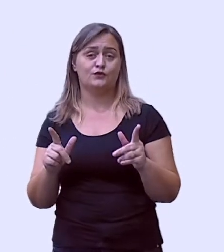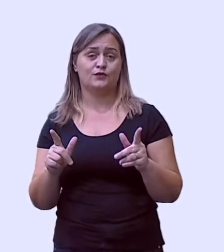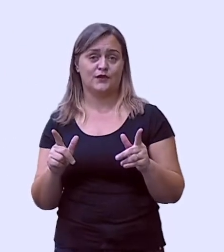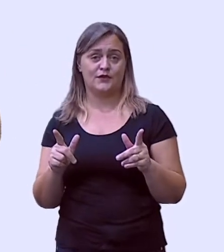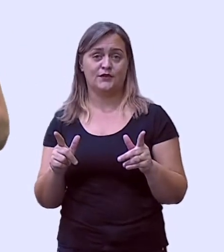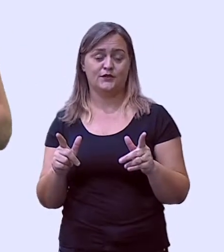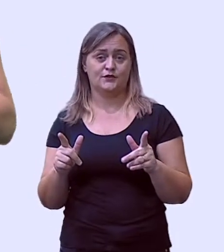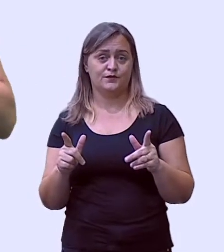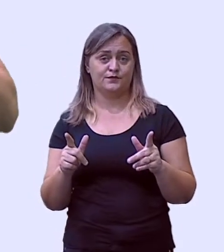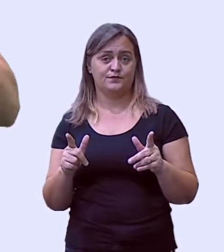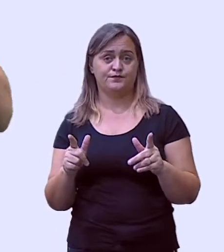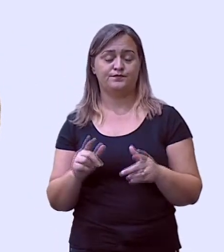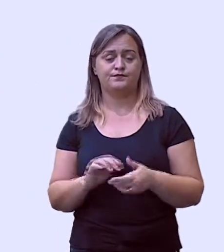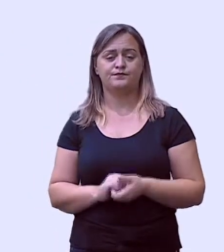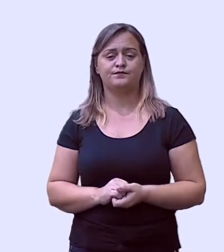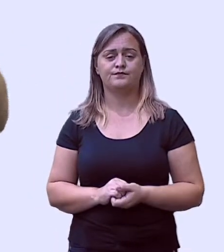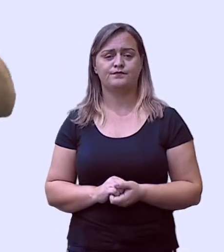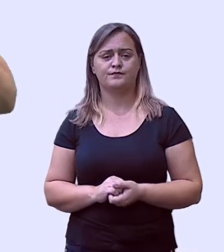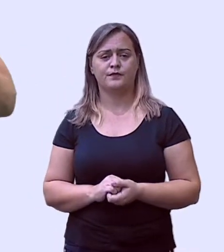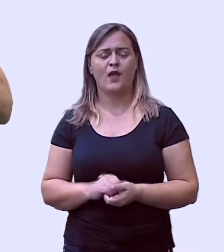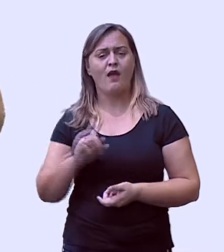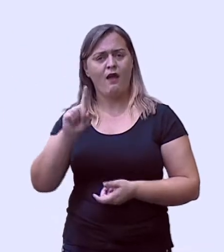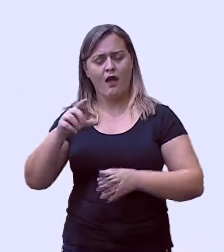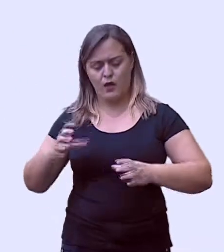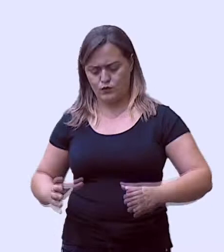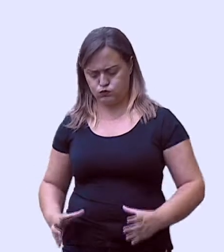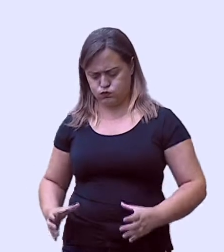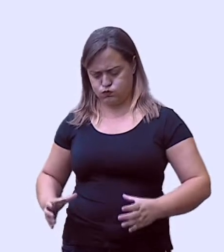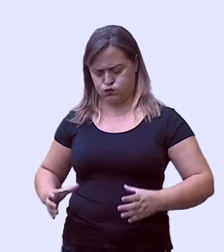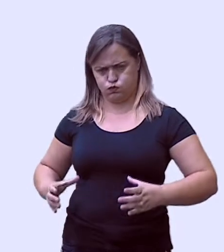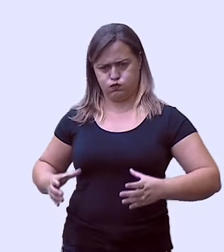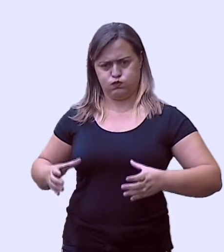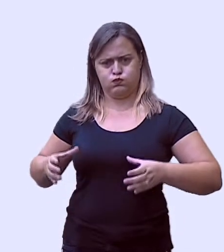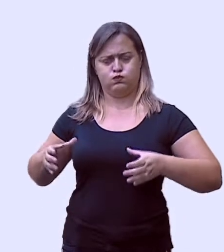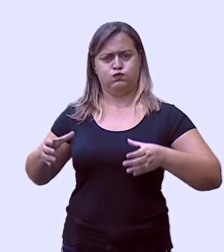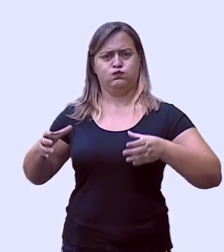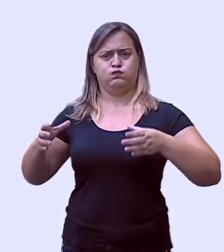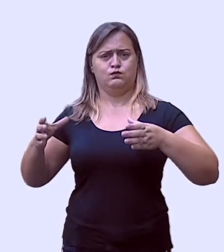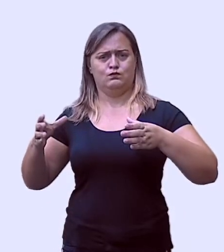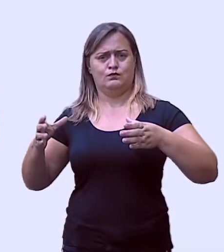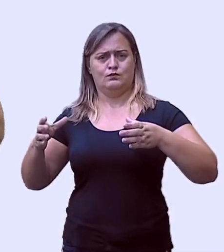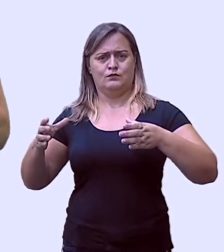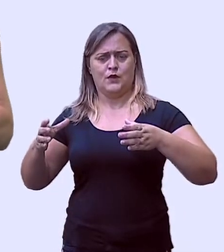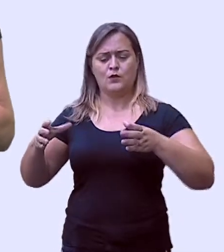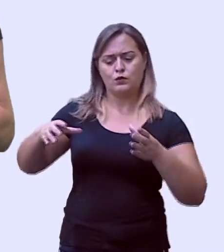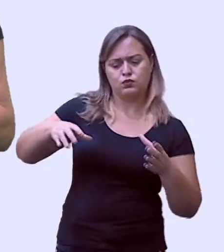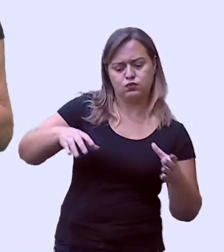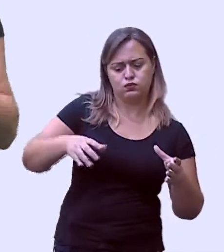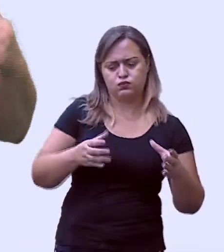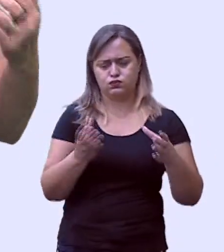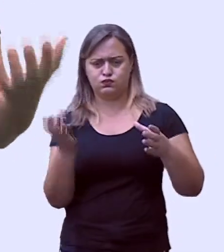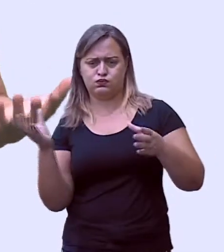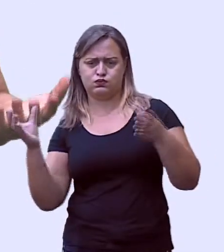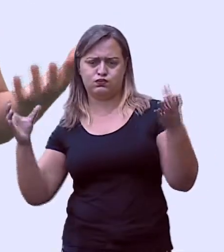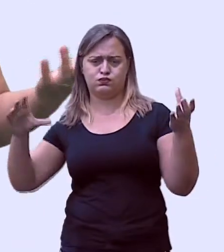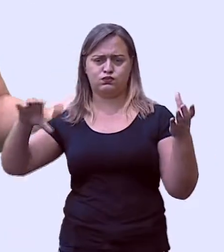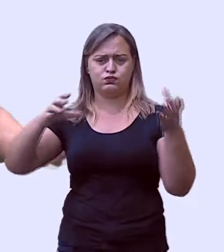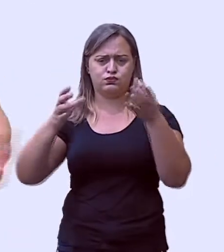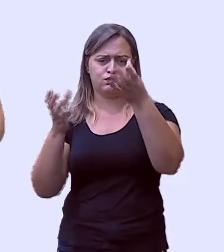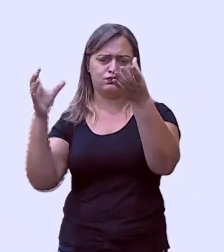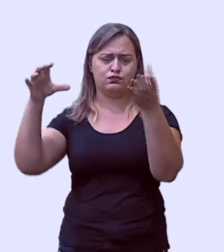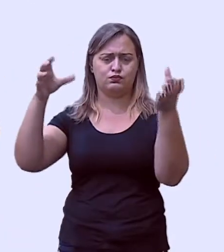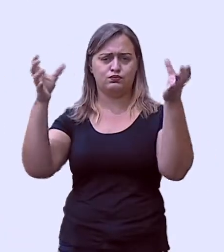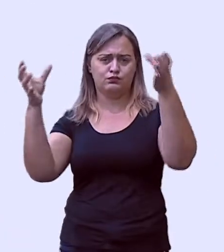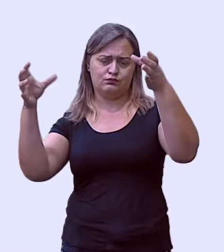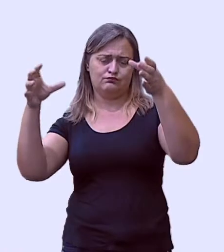vertical. Não, eles começam a fazer meios tortuosos nos seus galhos. E isso vai garantir que